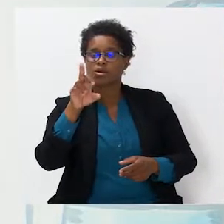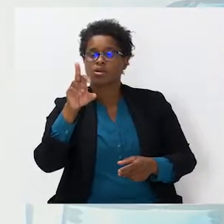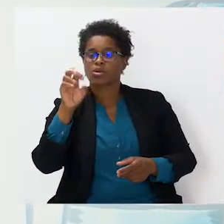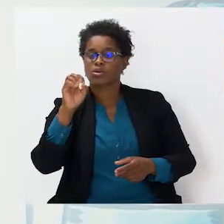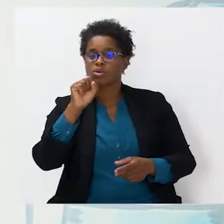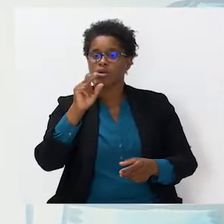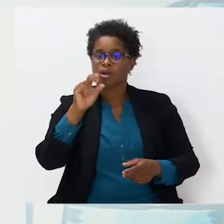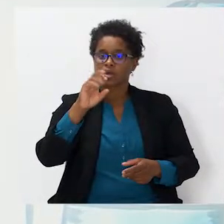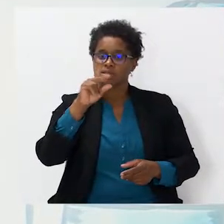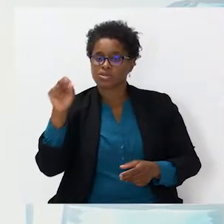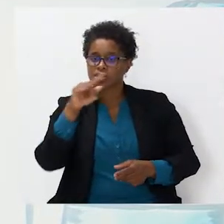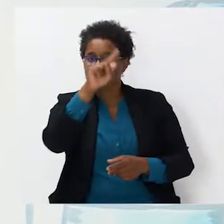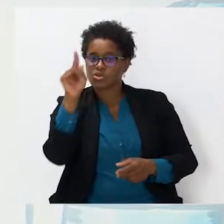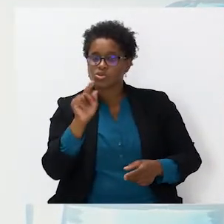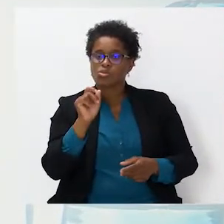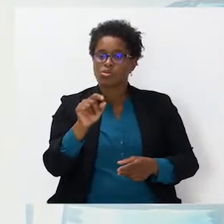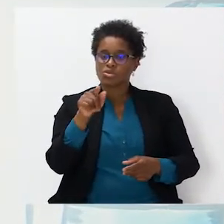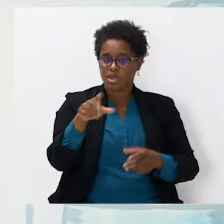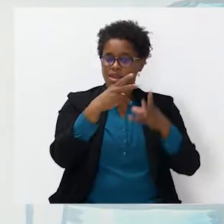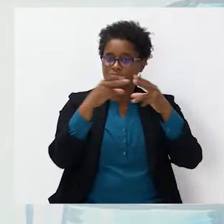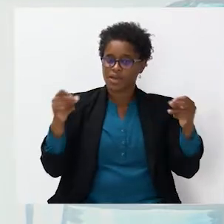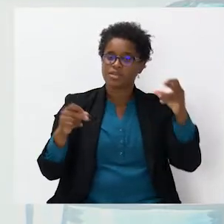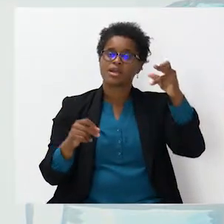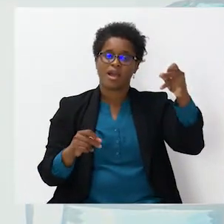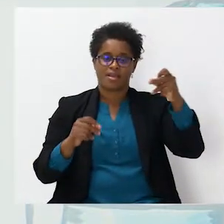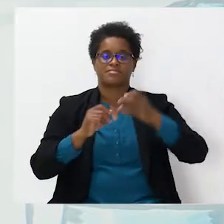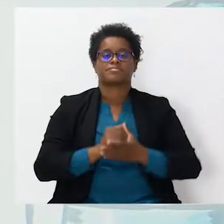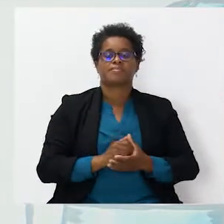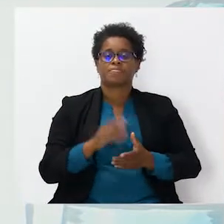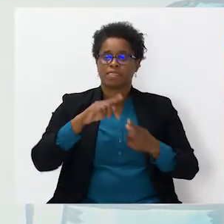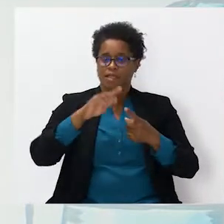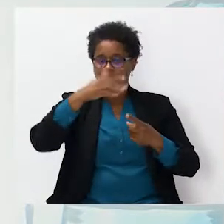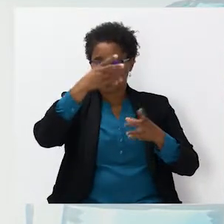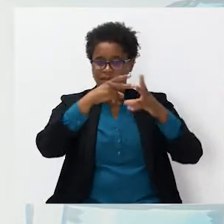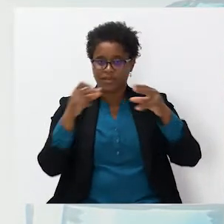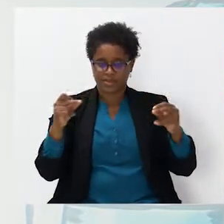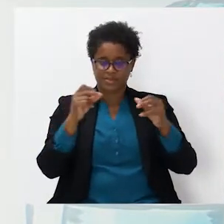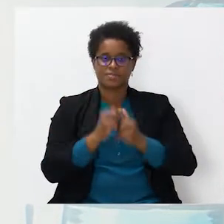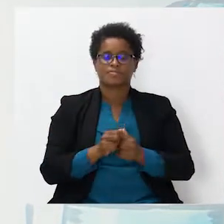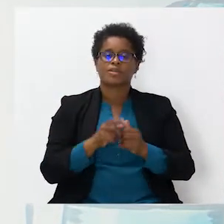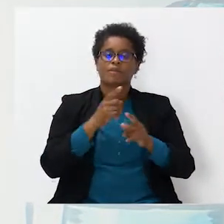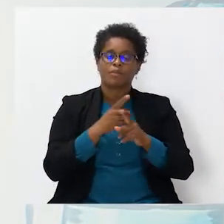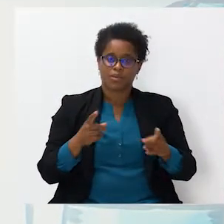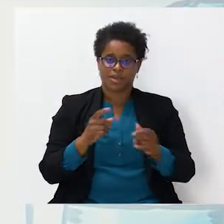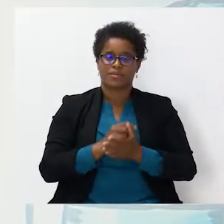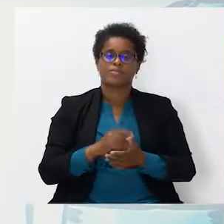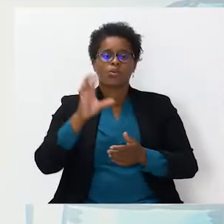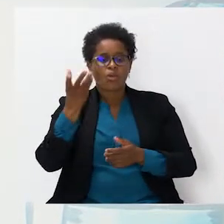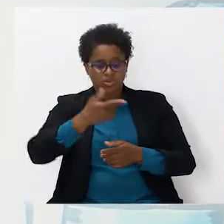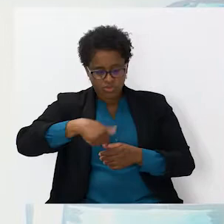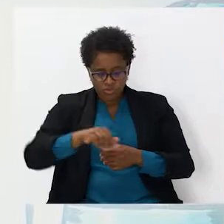é? Que está na frase da linha A, na primeira frase. Por quê? Quando